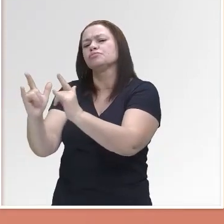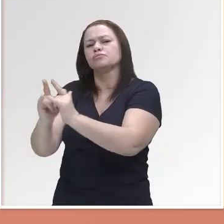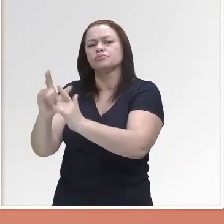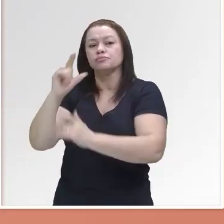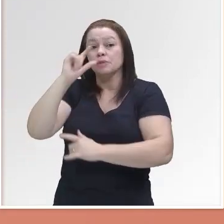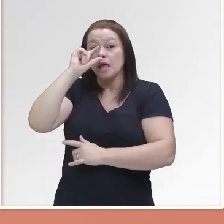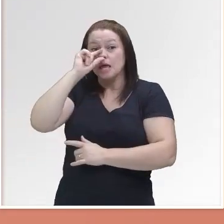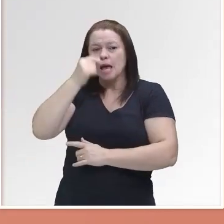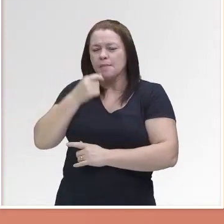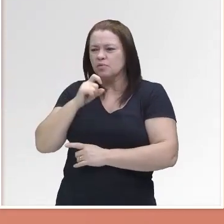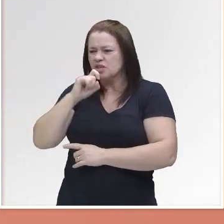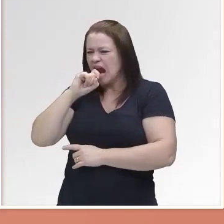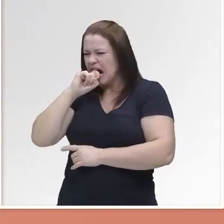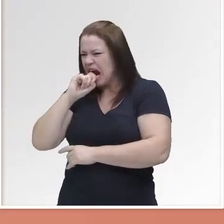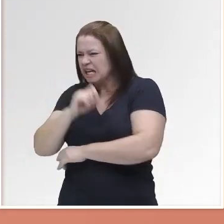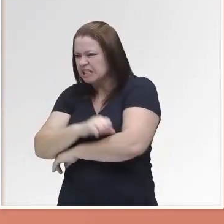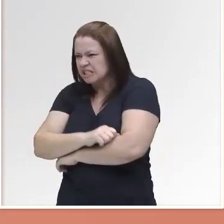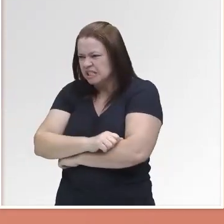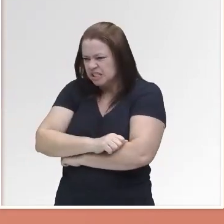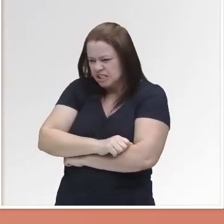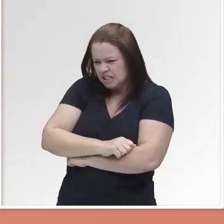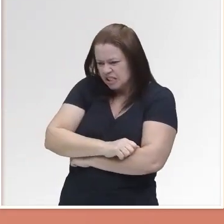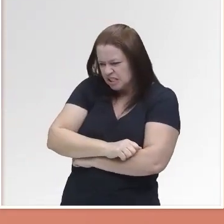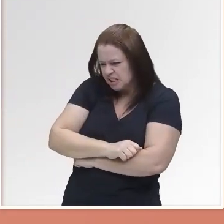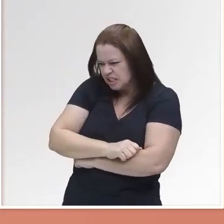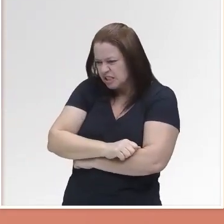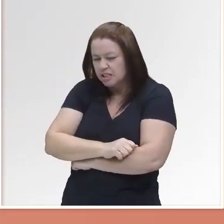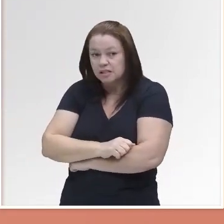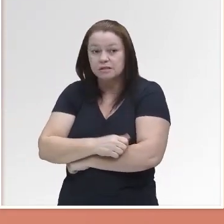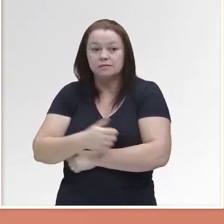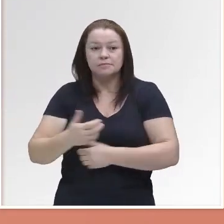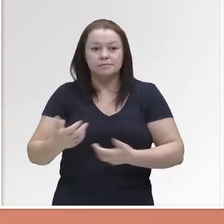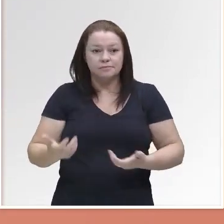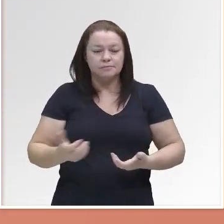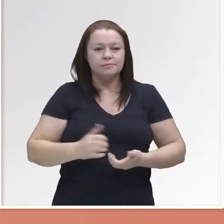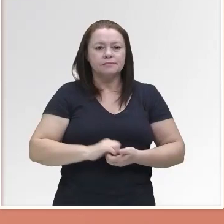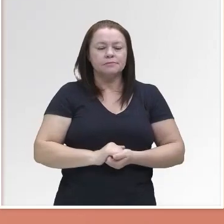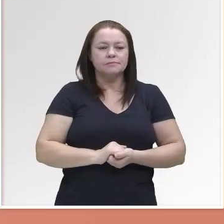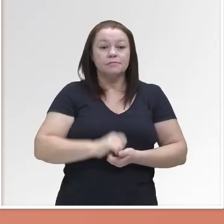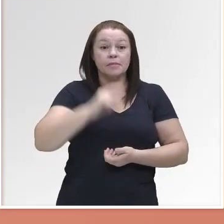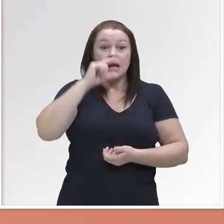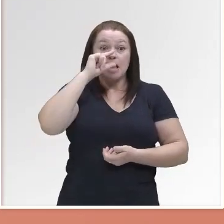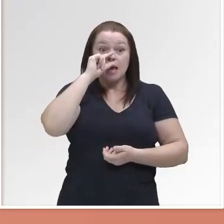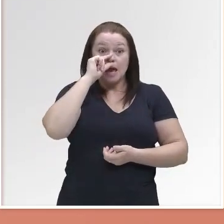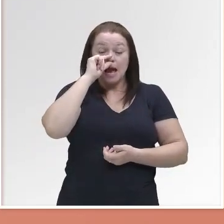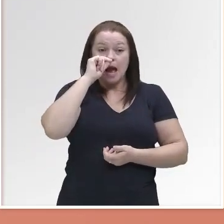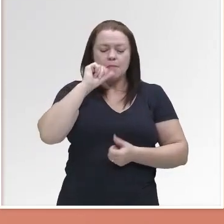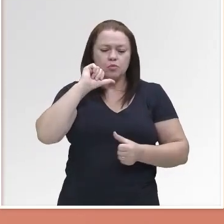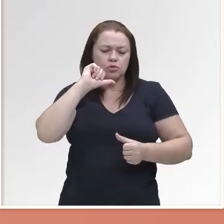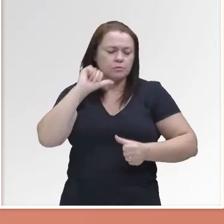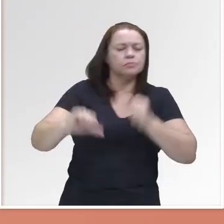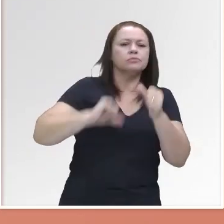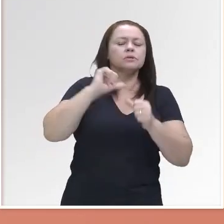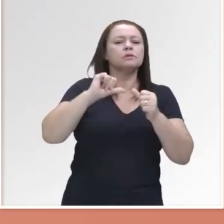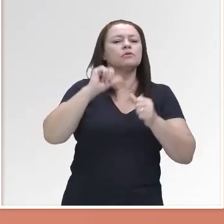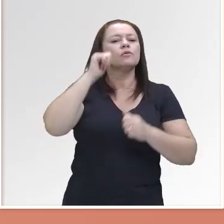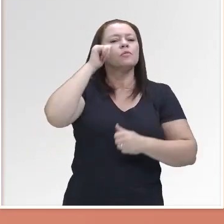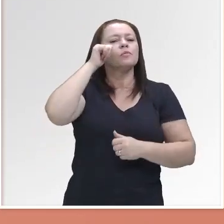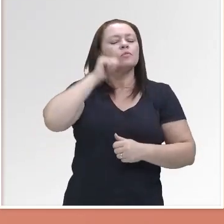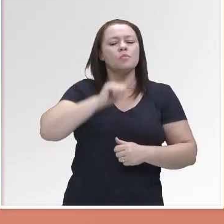do seu castelo. Outro trecho. A bruxa então transformou-se numa menina chamada Vanessa